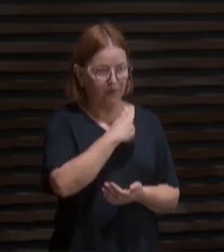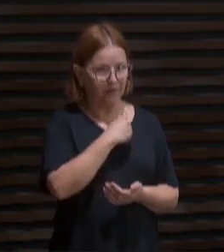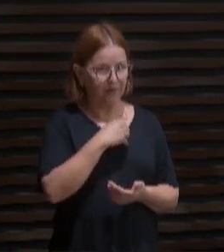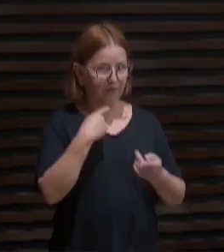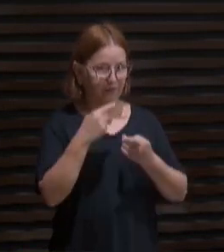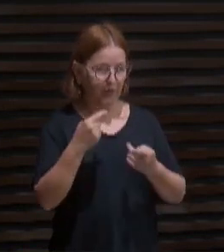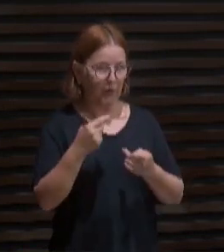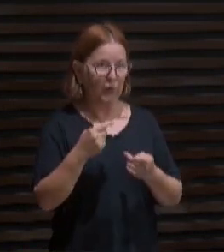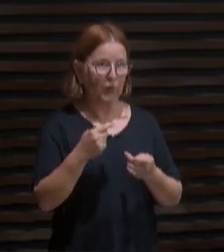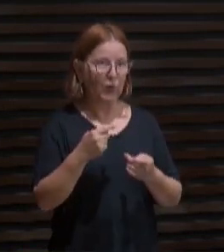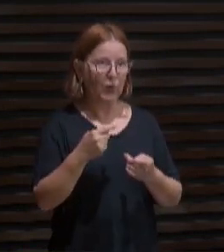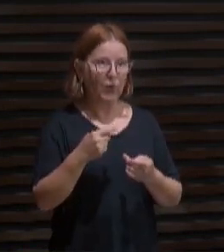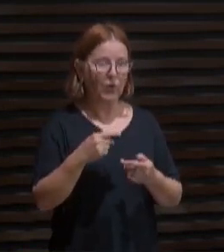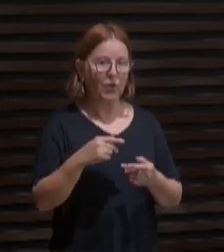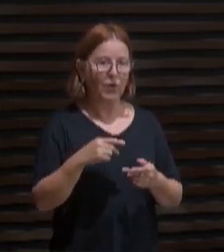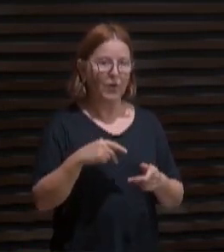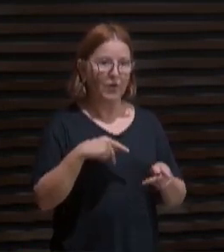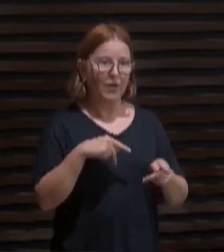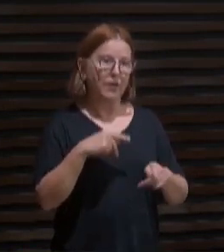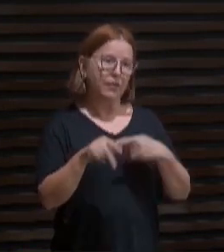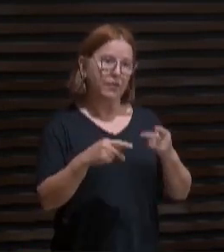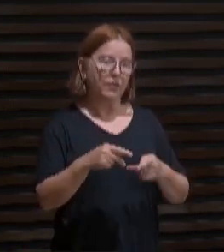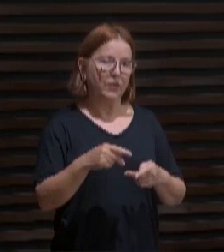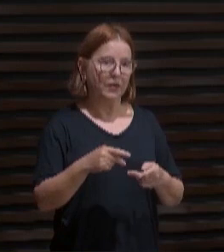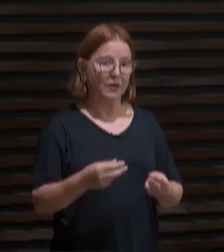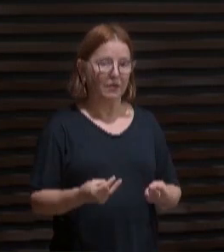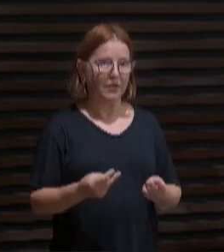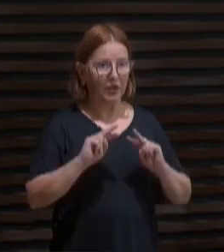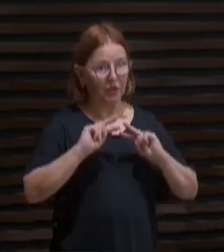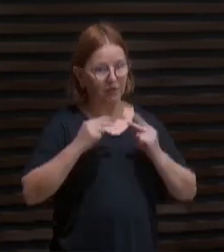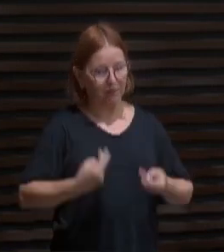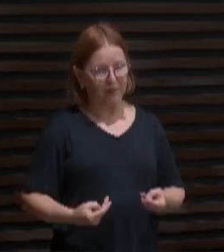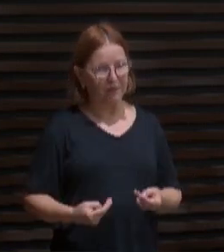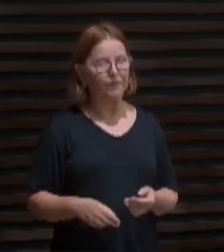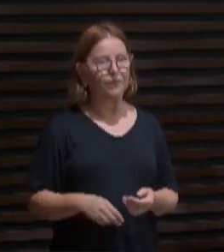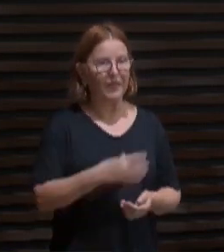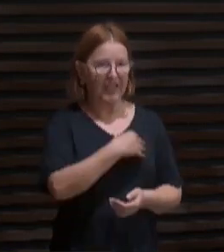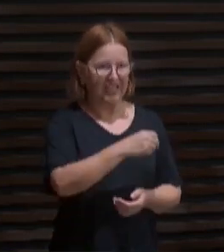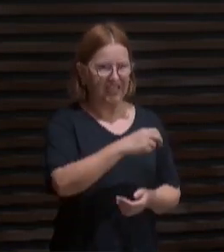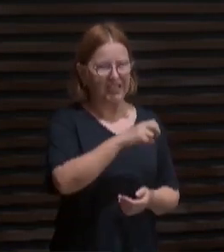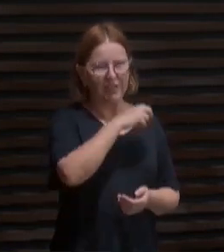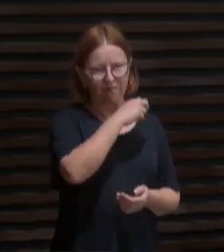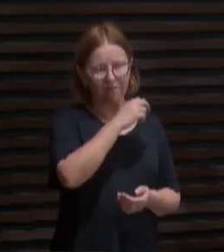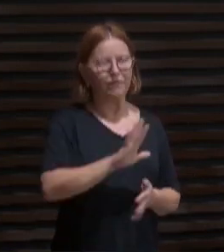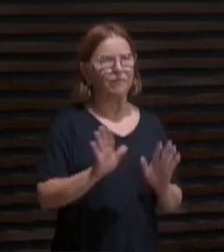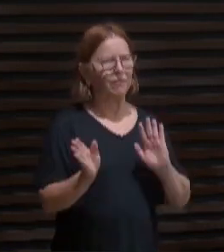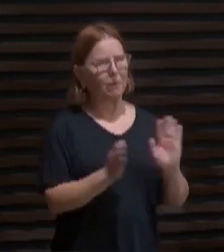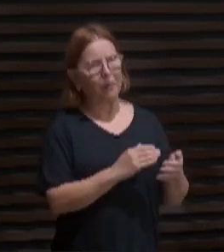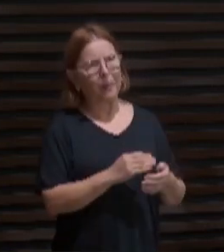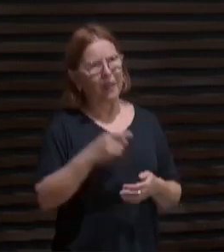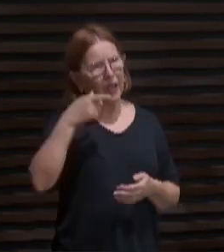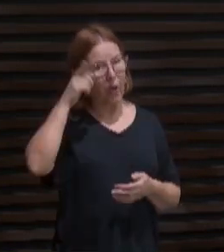raça humana, raça de víboras, raça da víbora. Ontem eu assisti